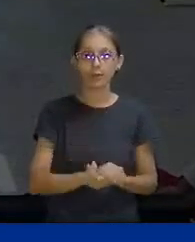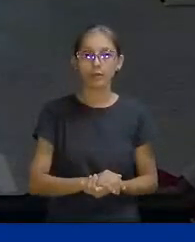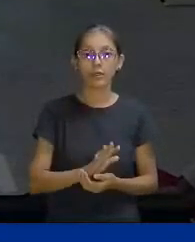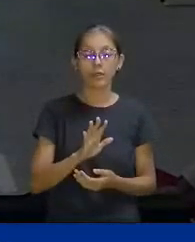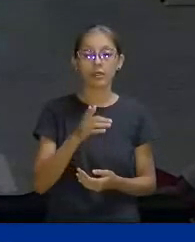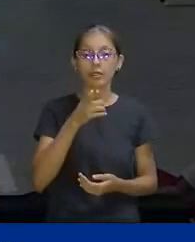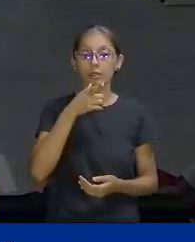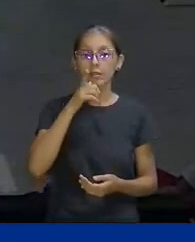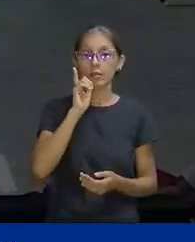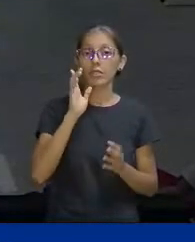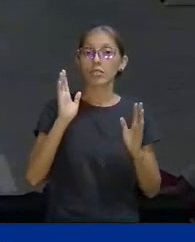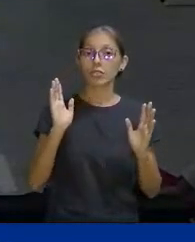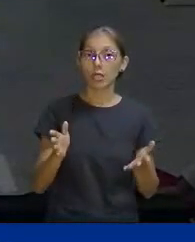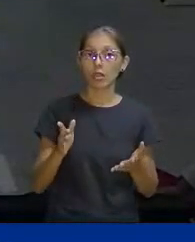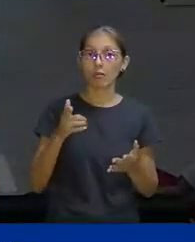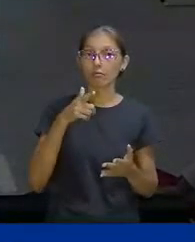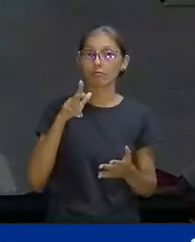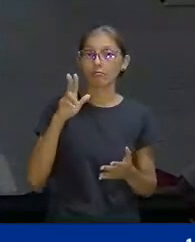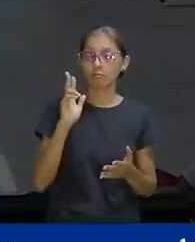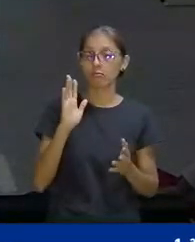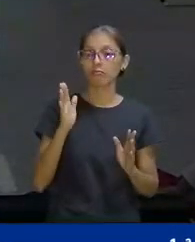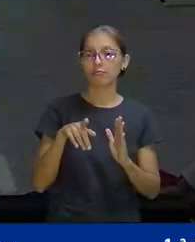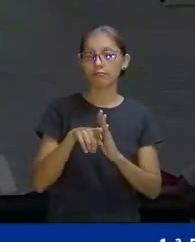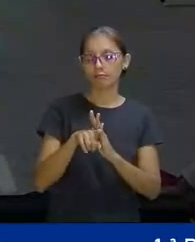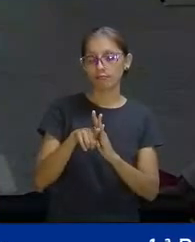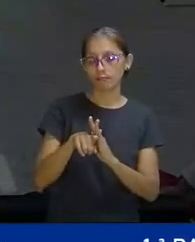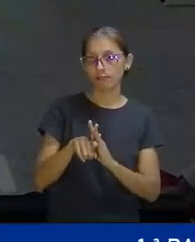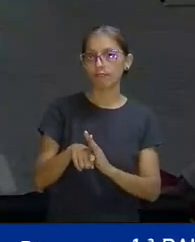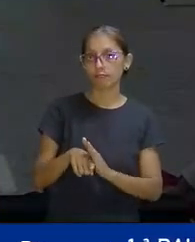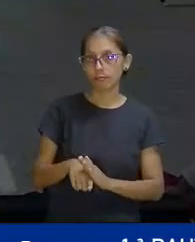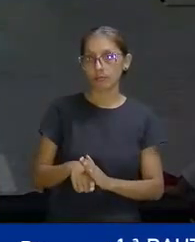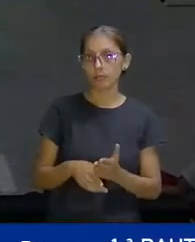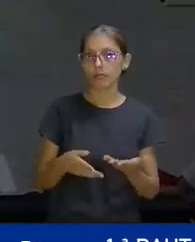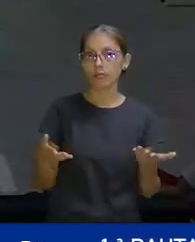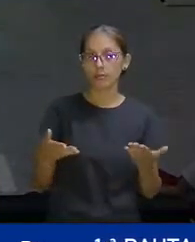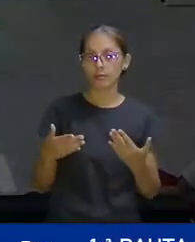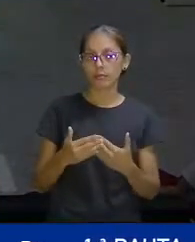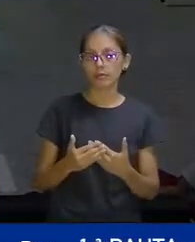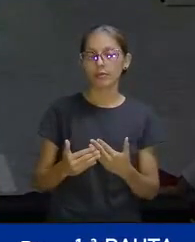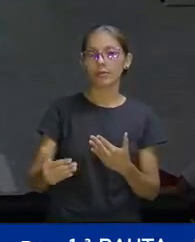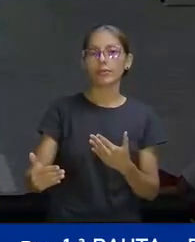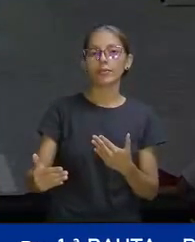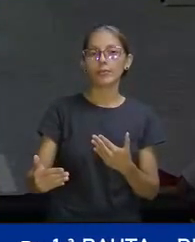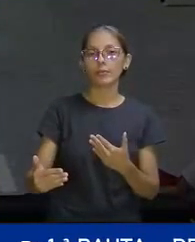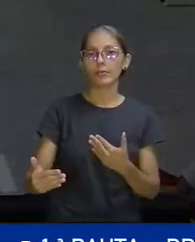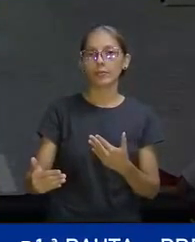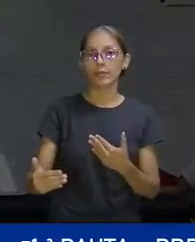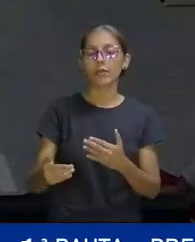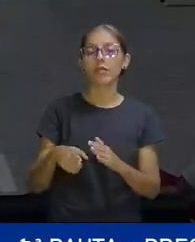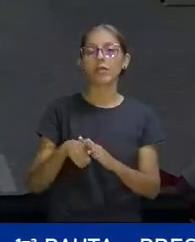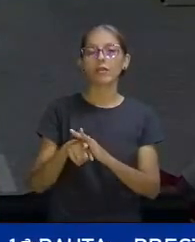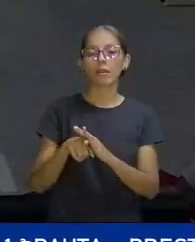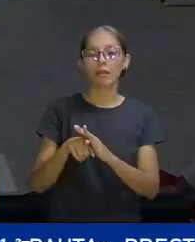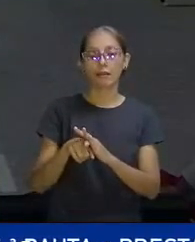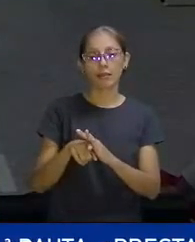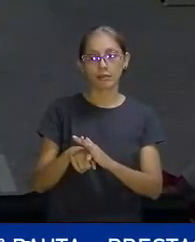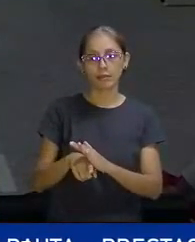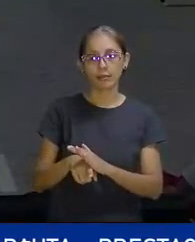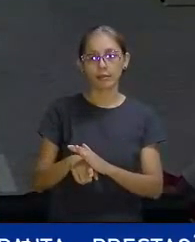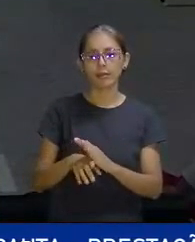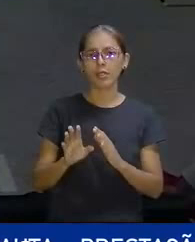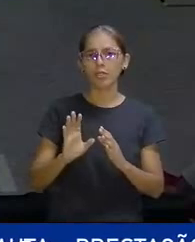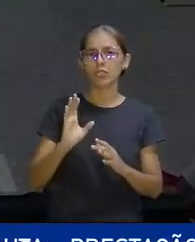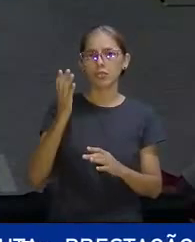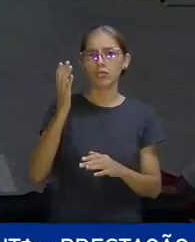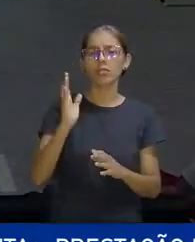a situação de nós termos feito a análise de uma forma genérica, isso já aconteceu.